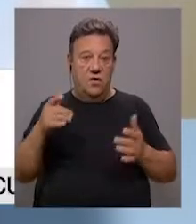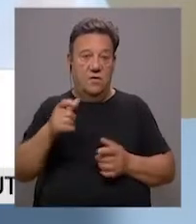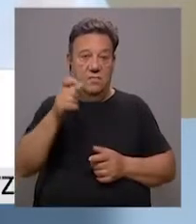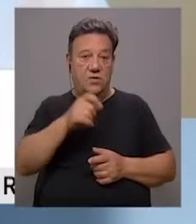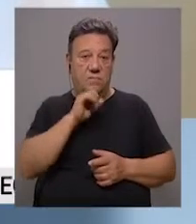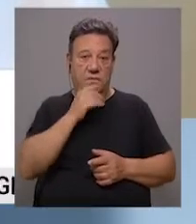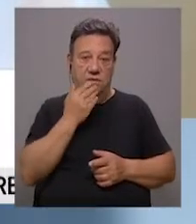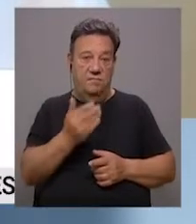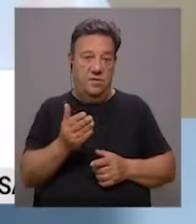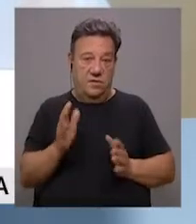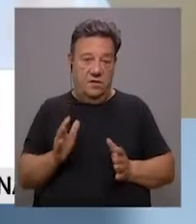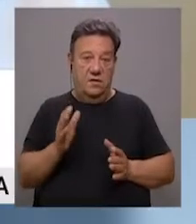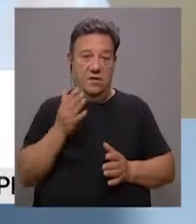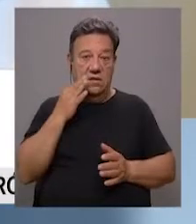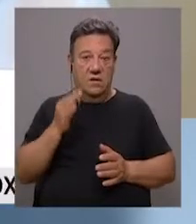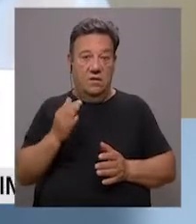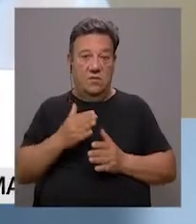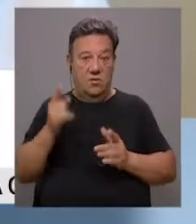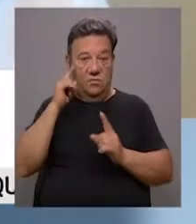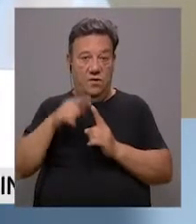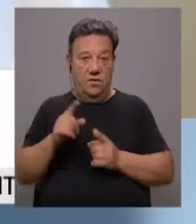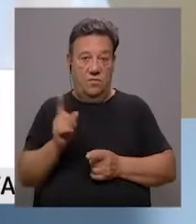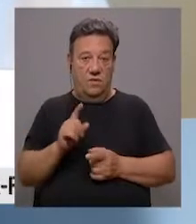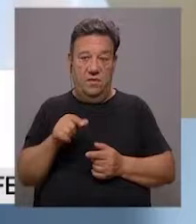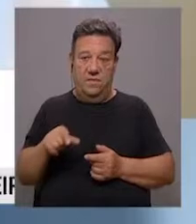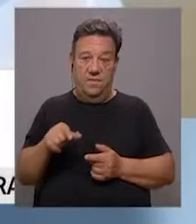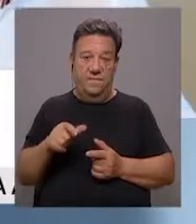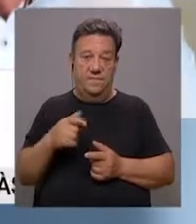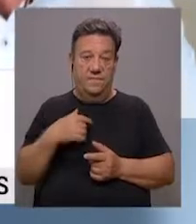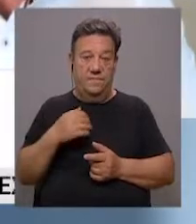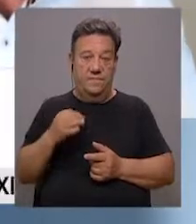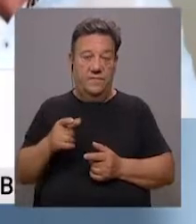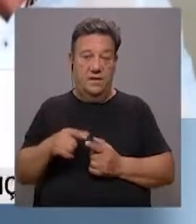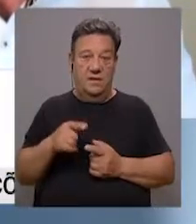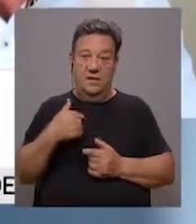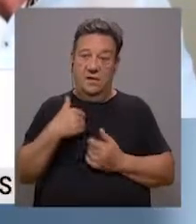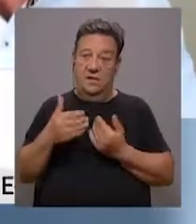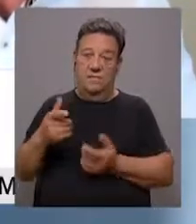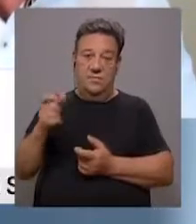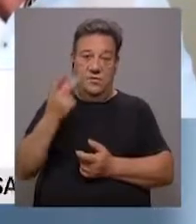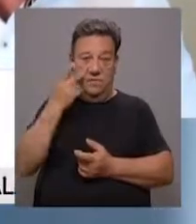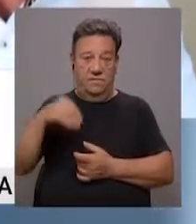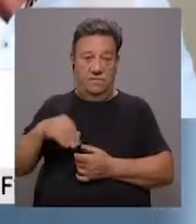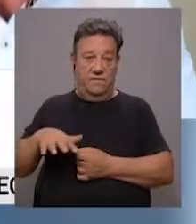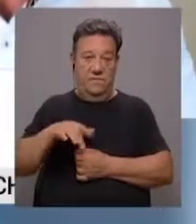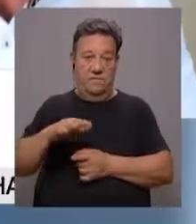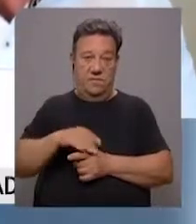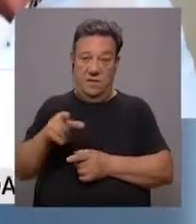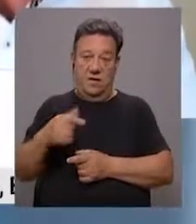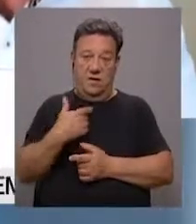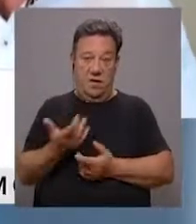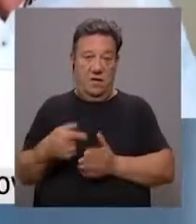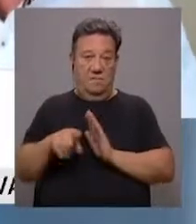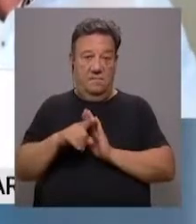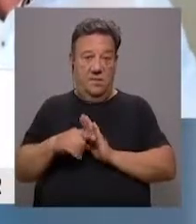pedir. Naturalmente que o grande objetivo não é necessariamente às pessoas do Conselho, porque para essas temos